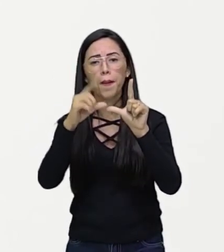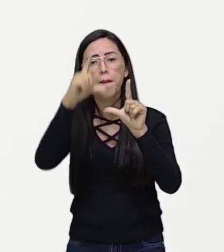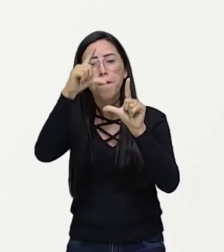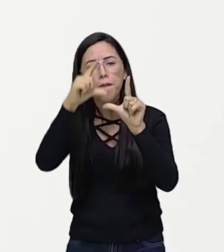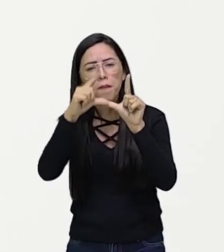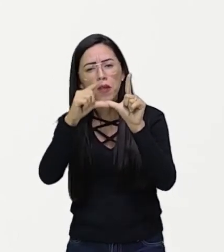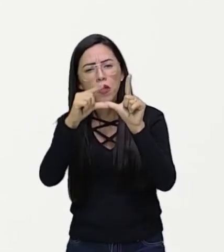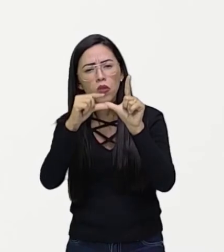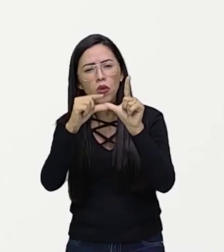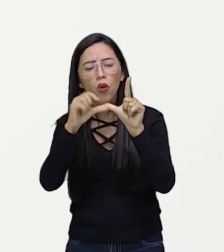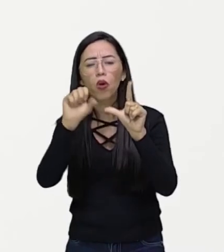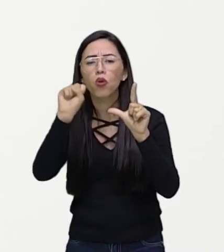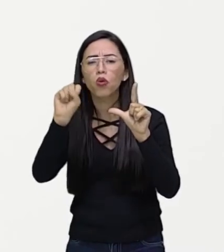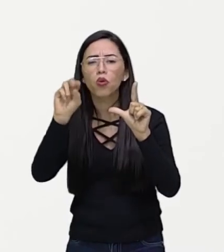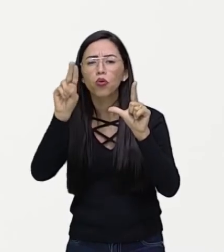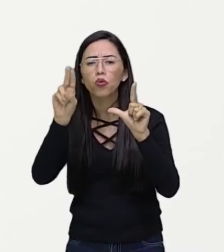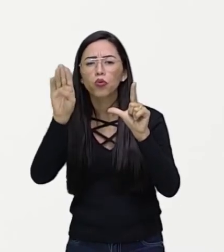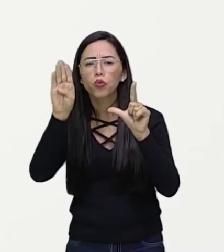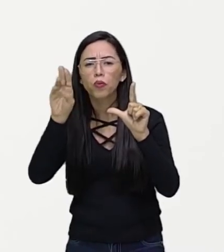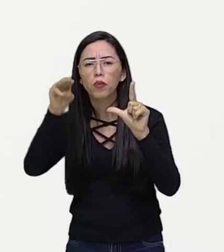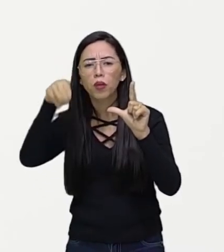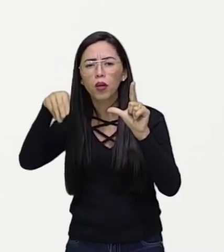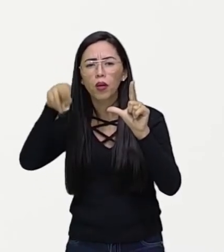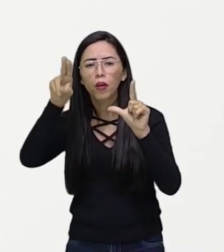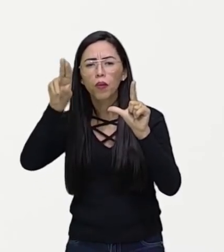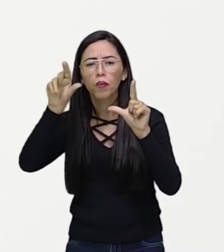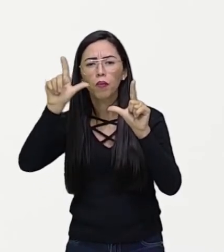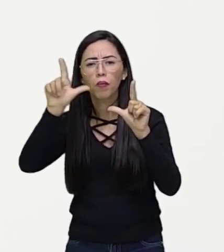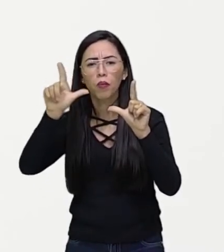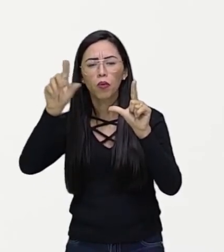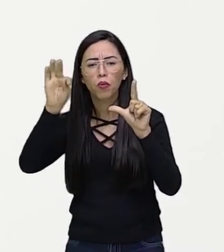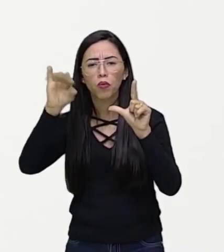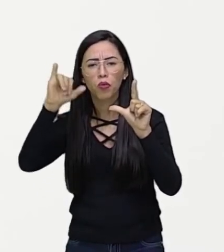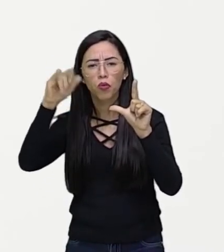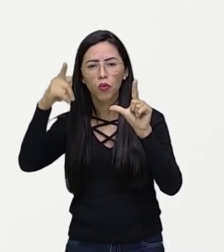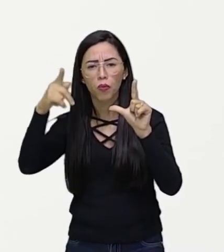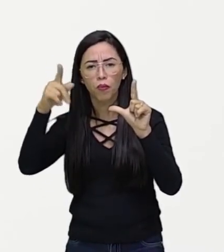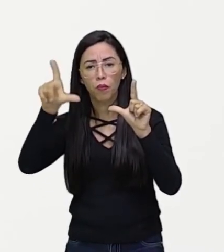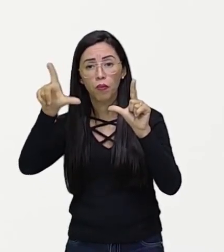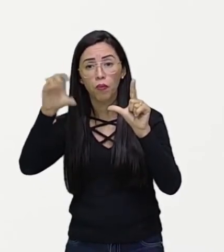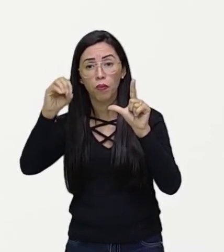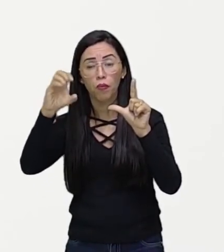menor. Menor que o litro.